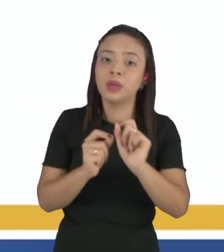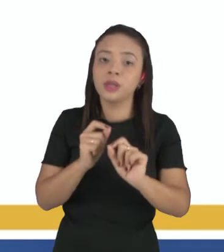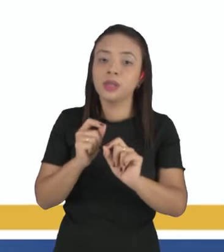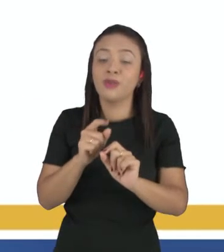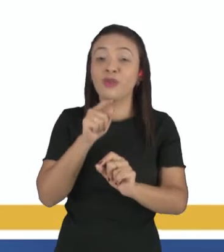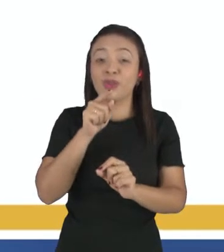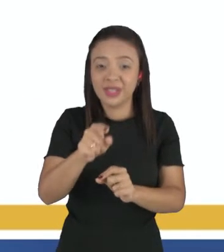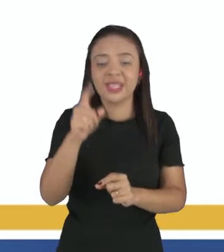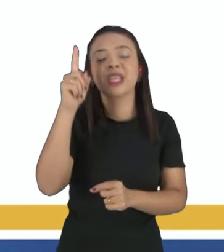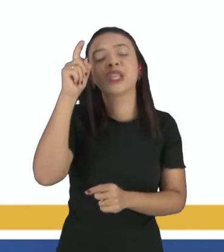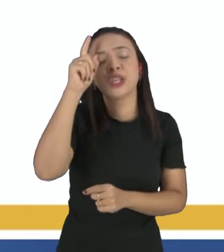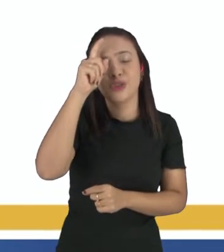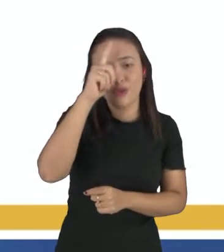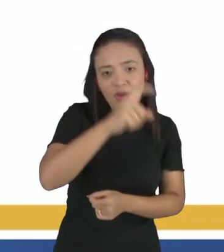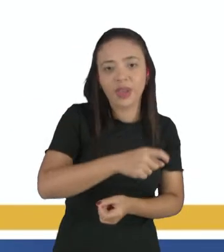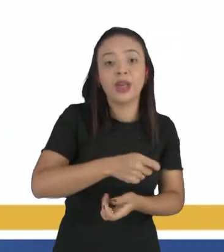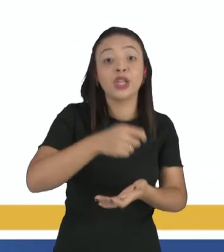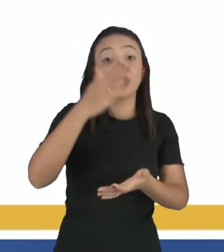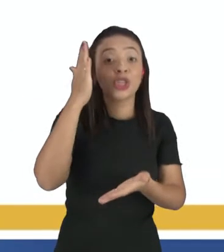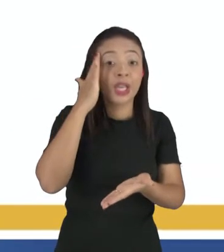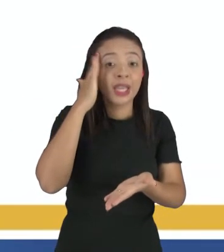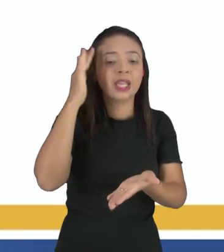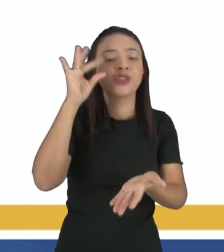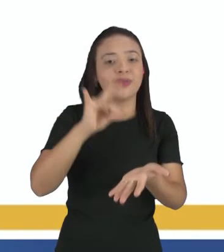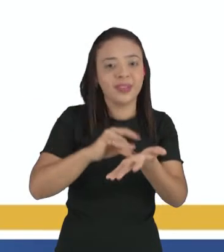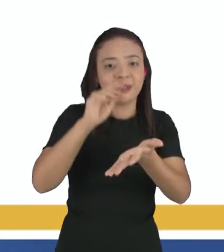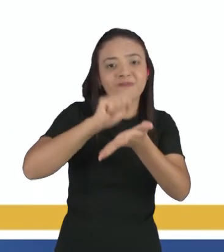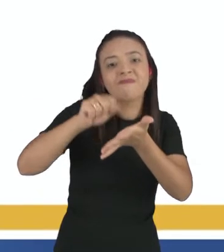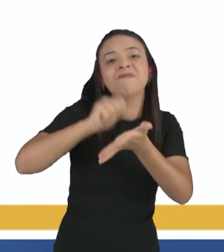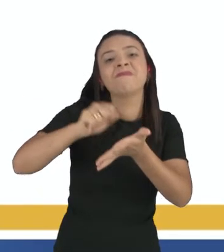na prática do dia a dia, do seu cotidiano,